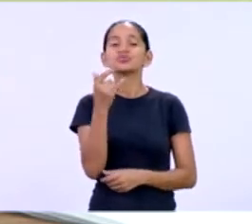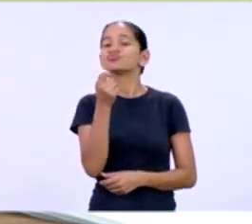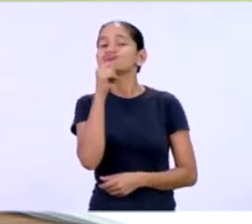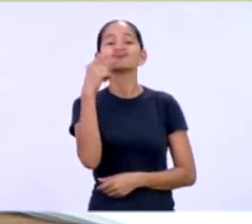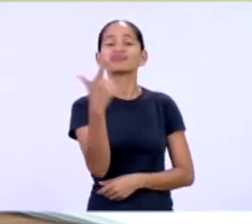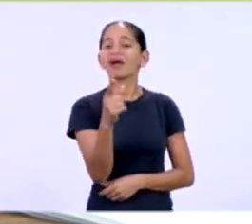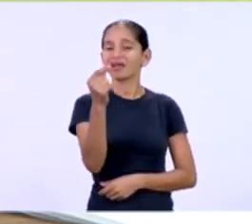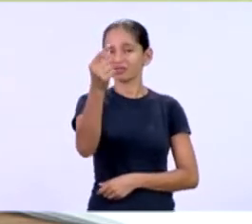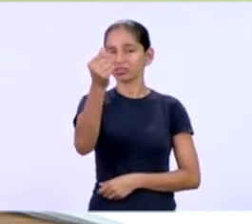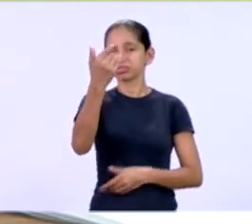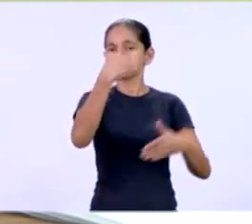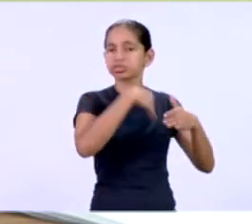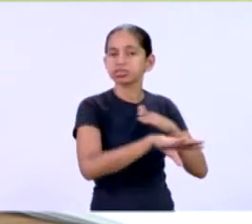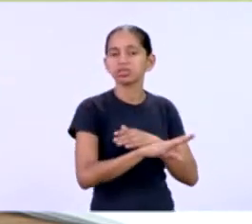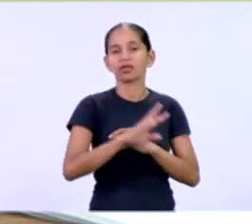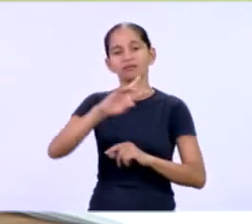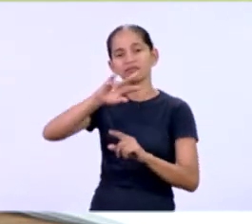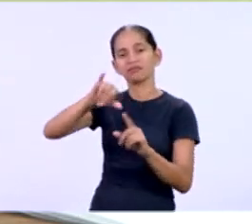aumento do estoque